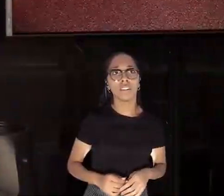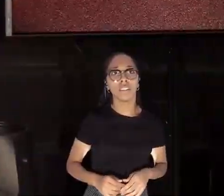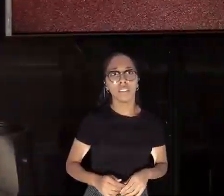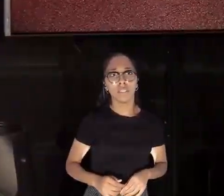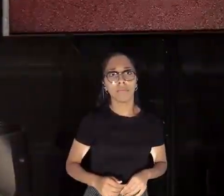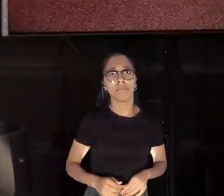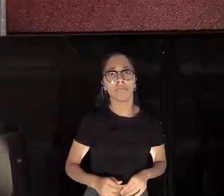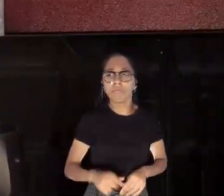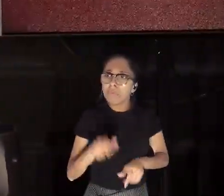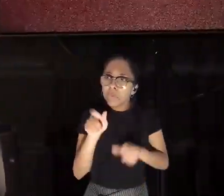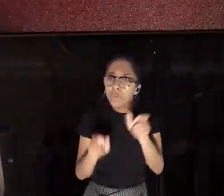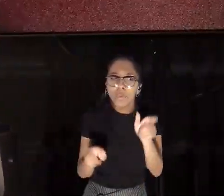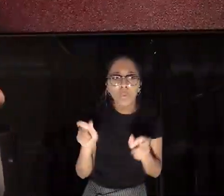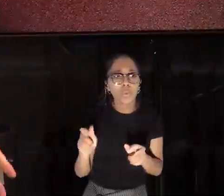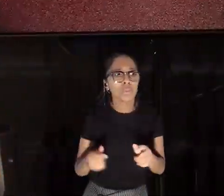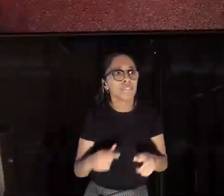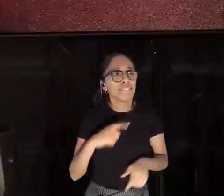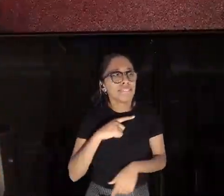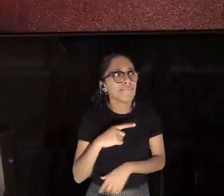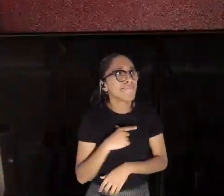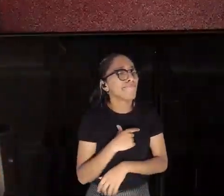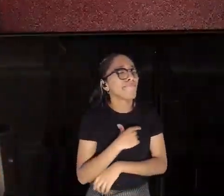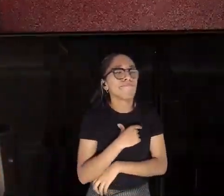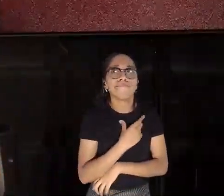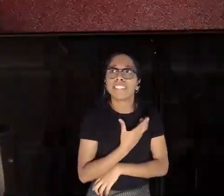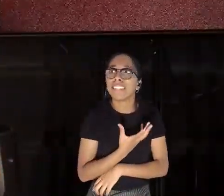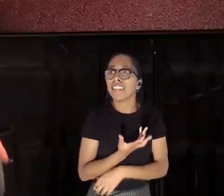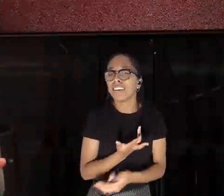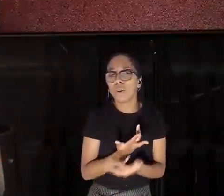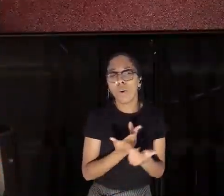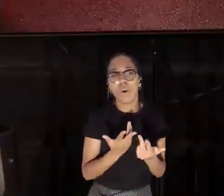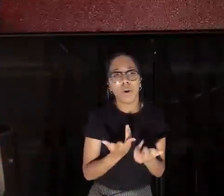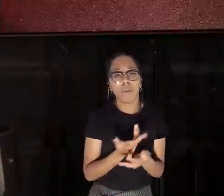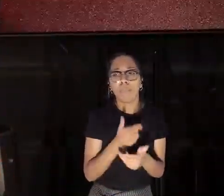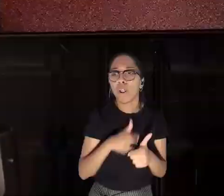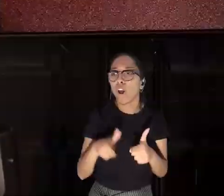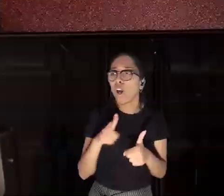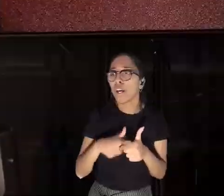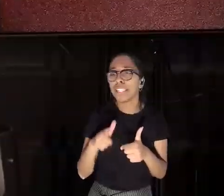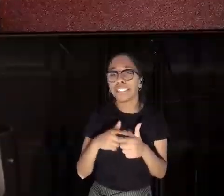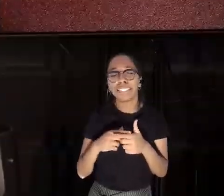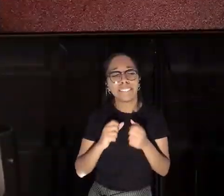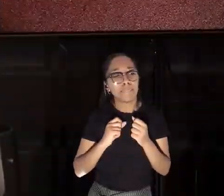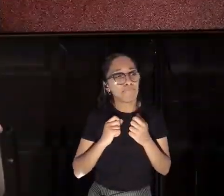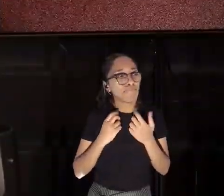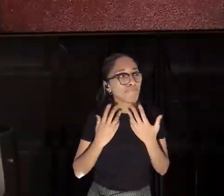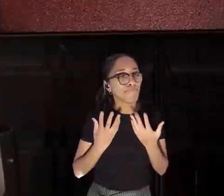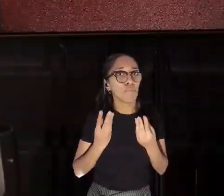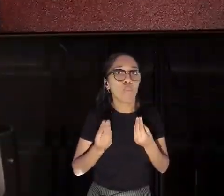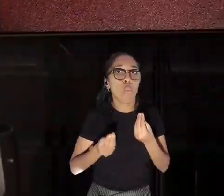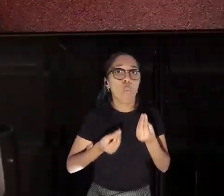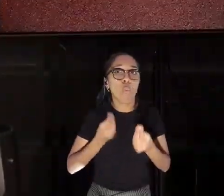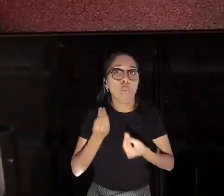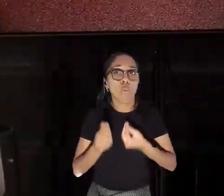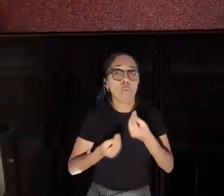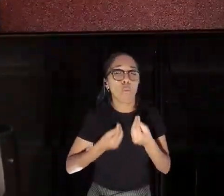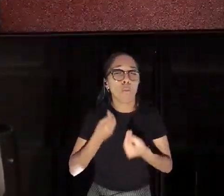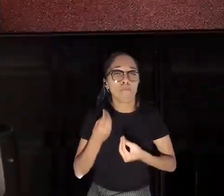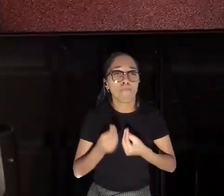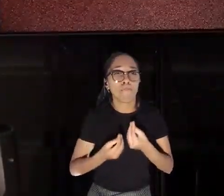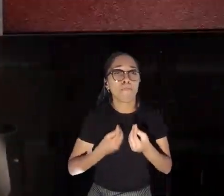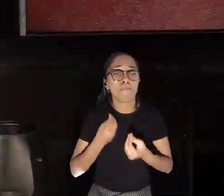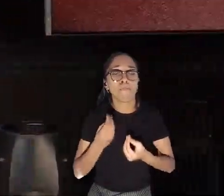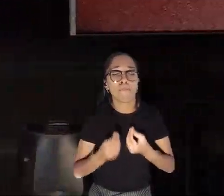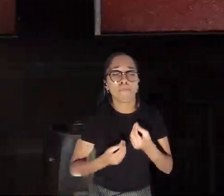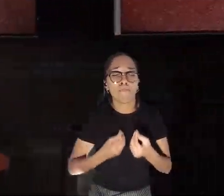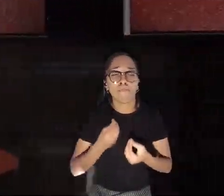enlouquece, tudo para falar um palavrão e não fala, tudo para pecar e não peca. Esse poder não é que você é bom, não, é porque você crê em Jesus,